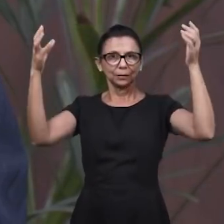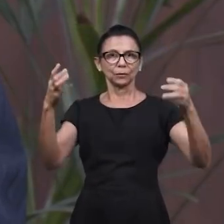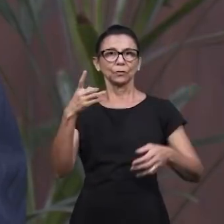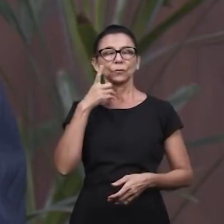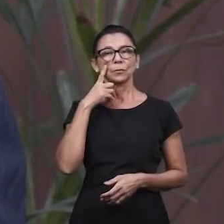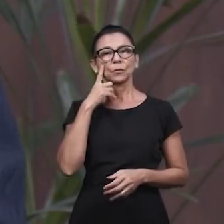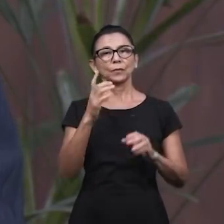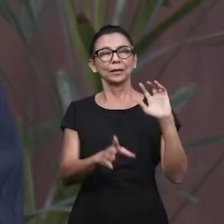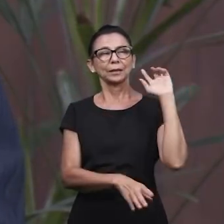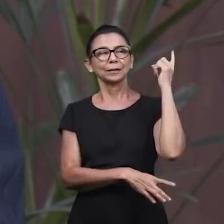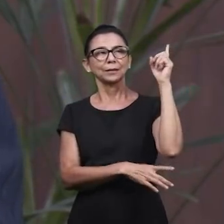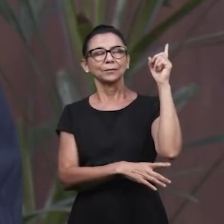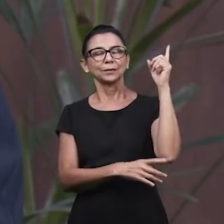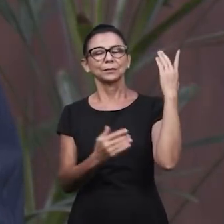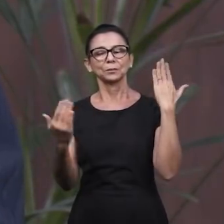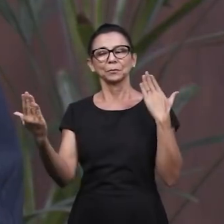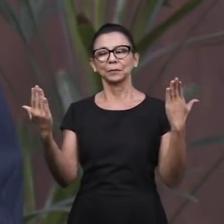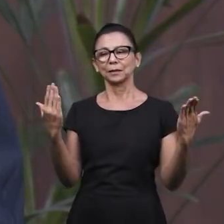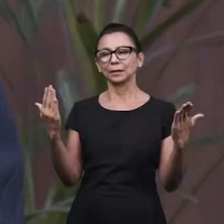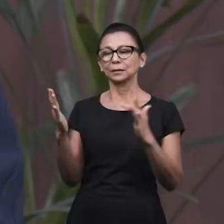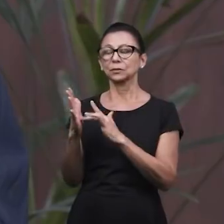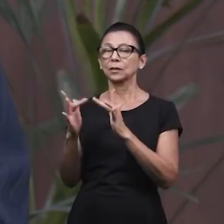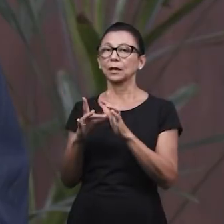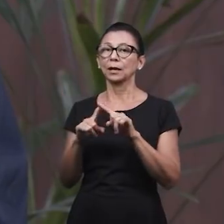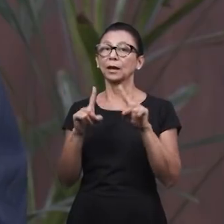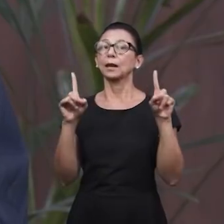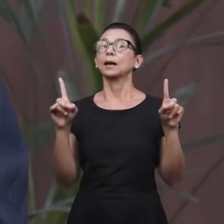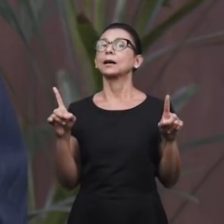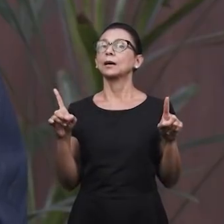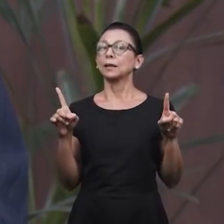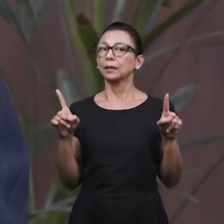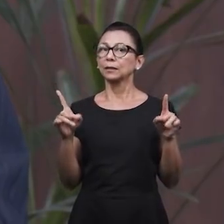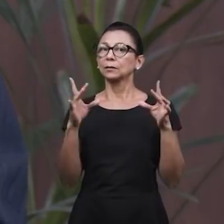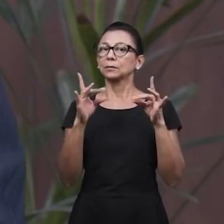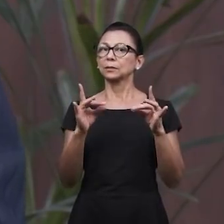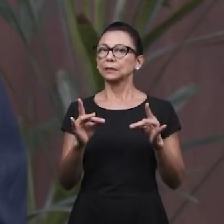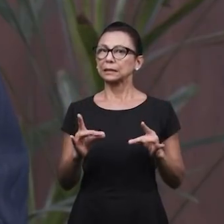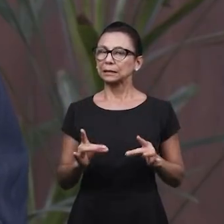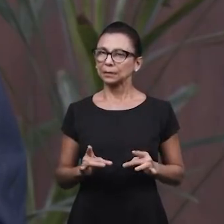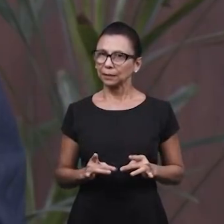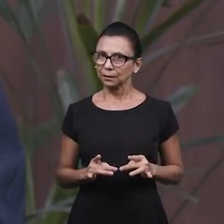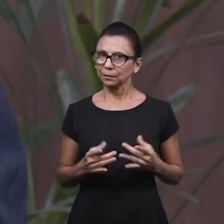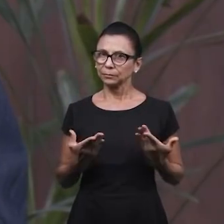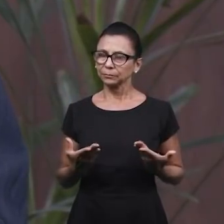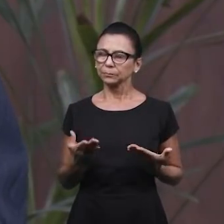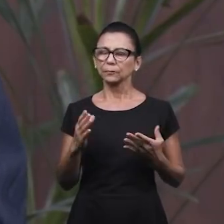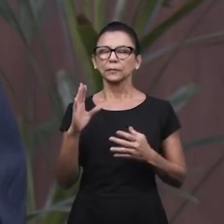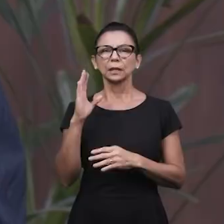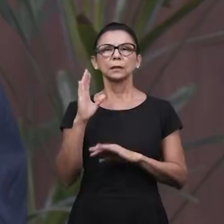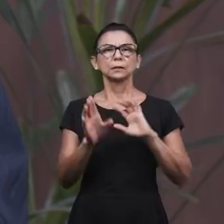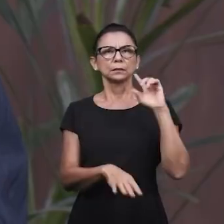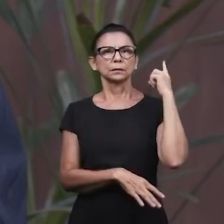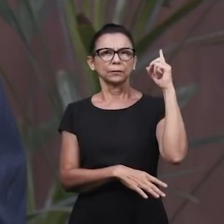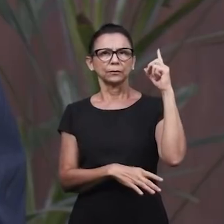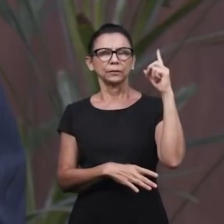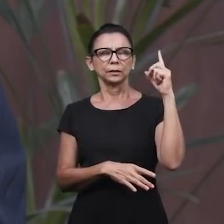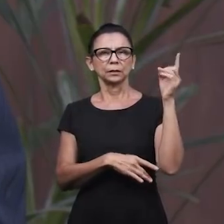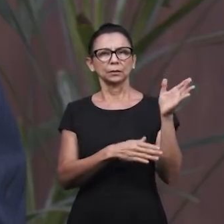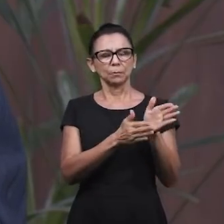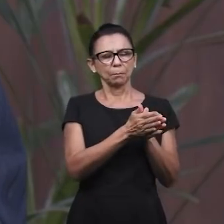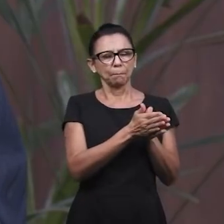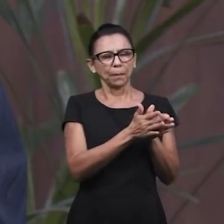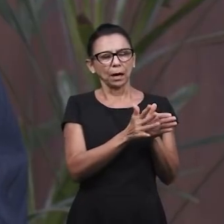em Davi essa tipologia do Senhor Jesus. Agora um detalhe, só que Davi, ao longo do seu período de